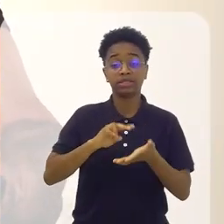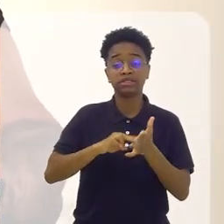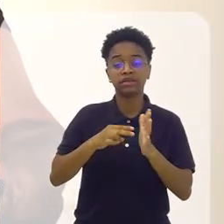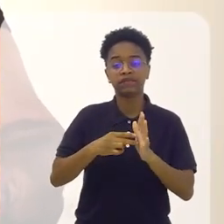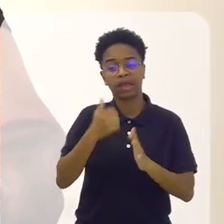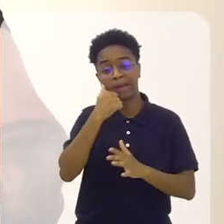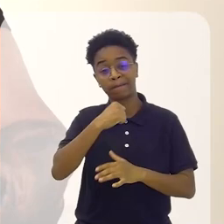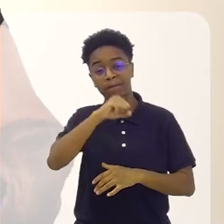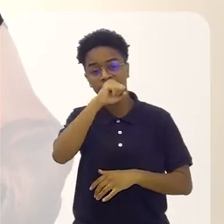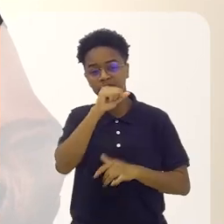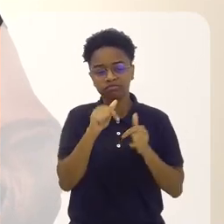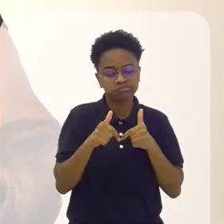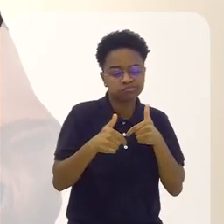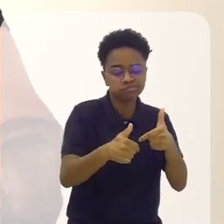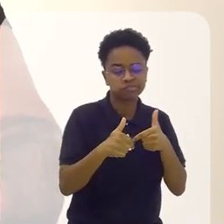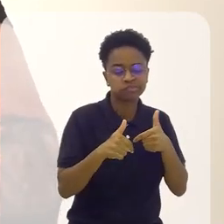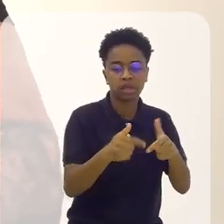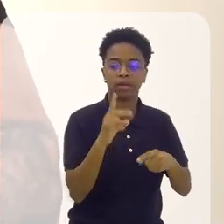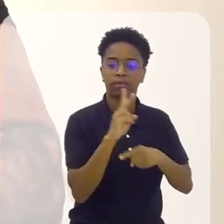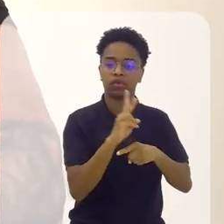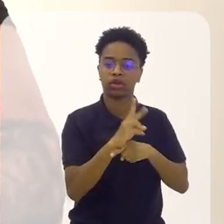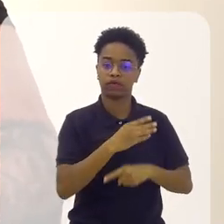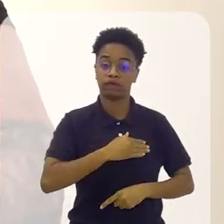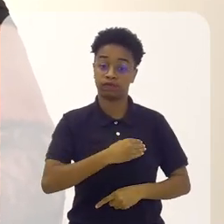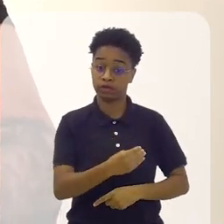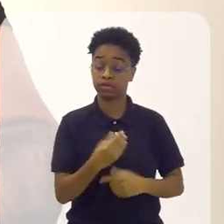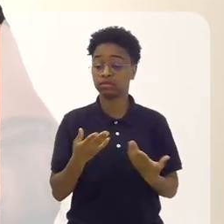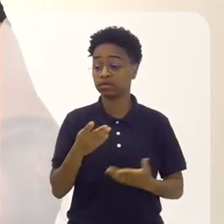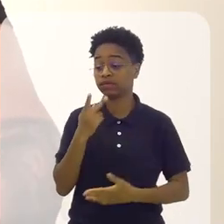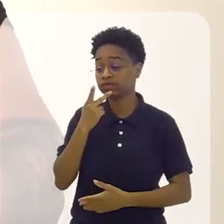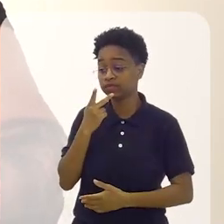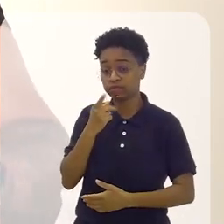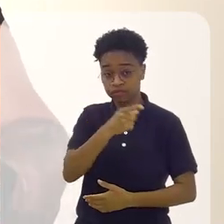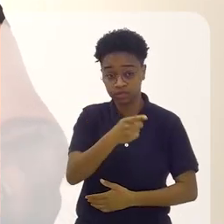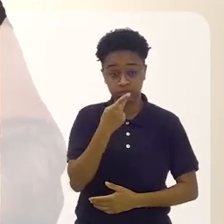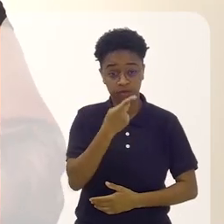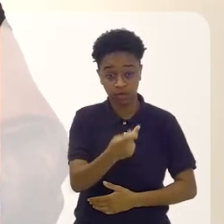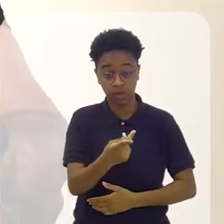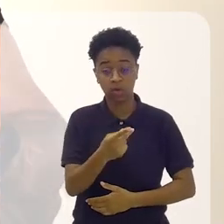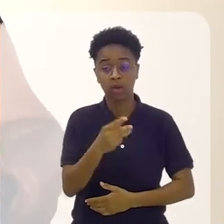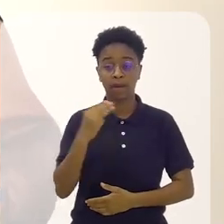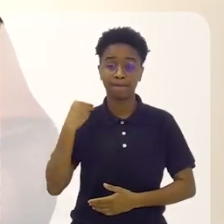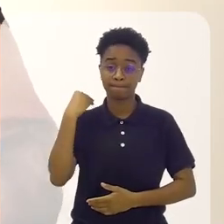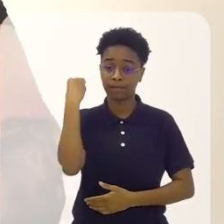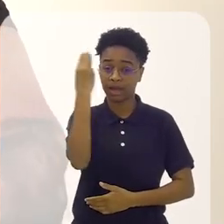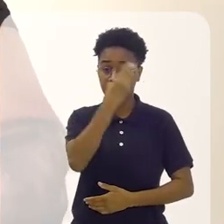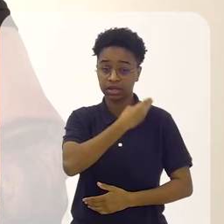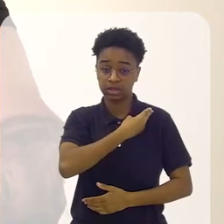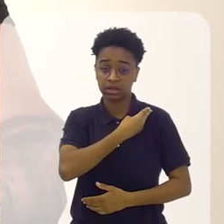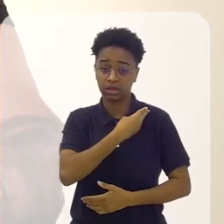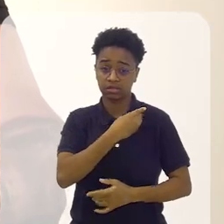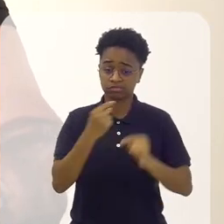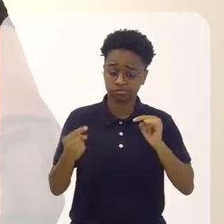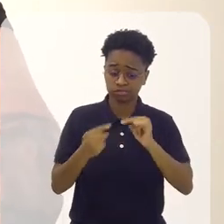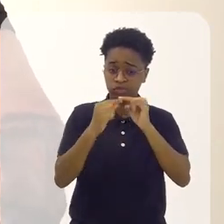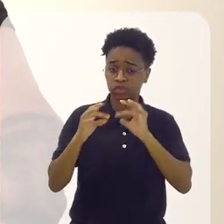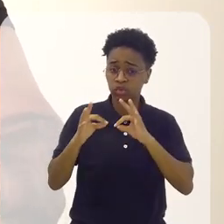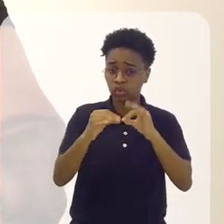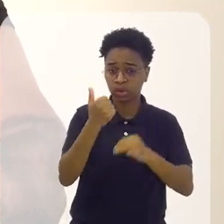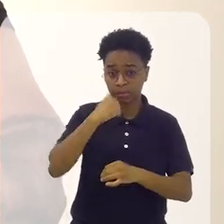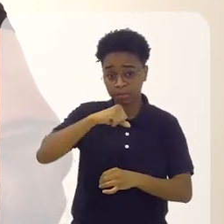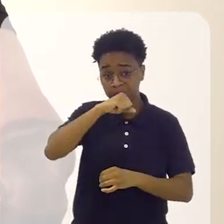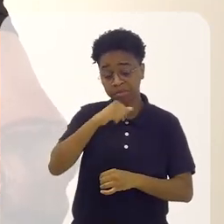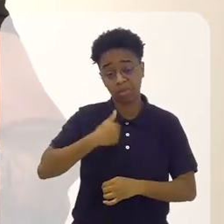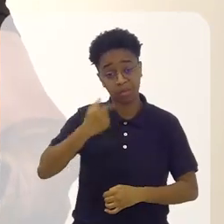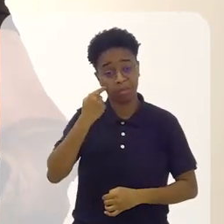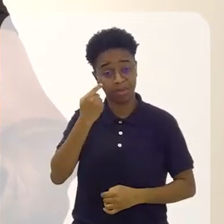mãe que faria tudo pelo seu filho. E quando você falou, Maria é o retrato, a Pietá, né? É o retrato de toda mãe, e é isso,